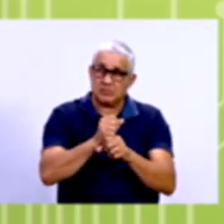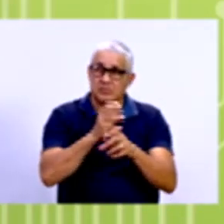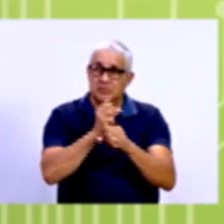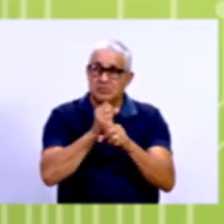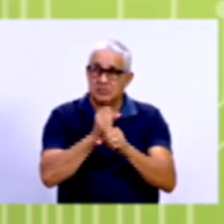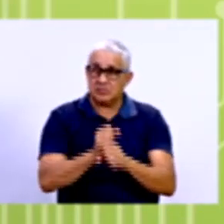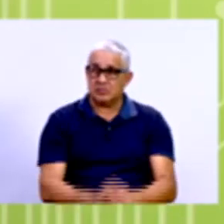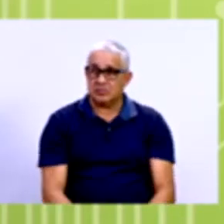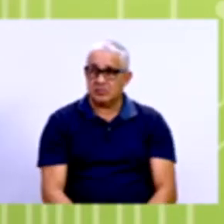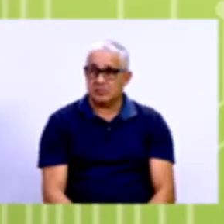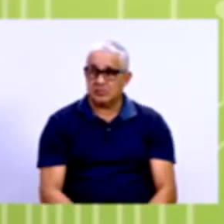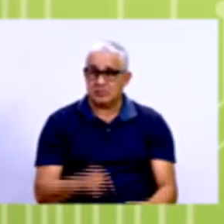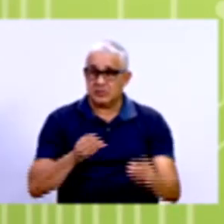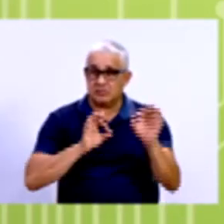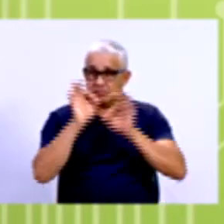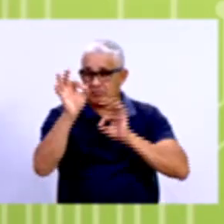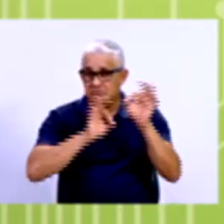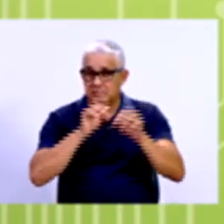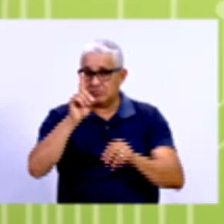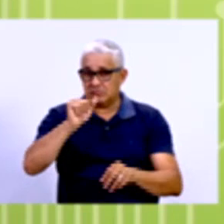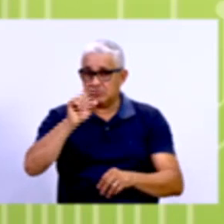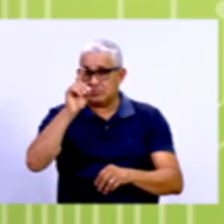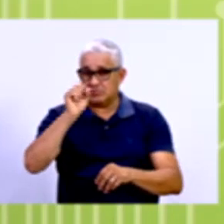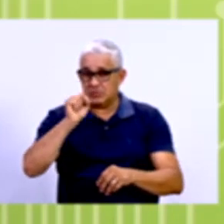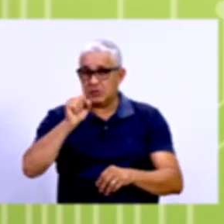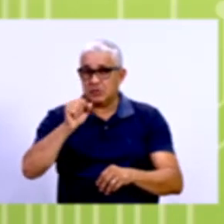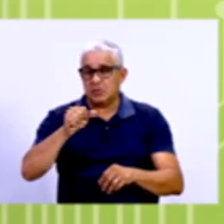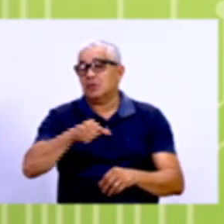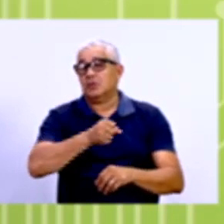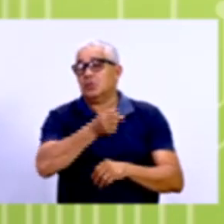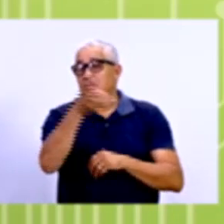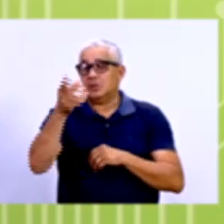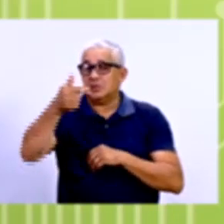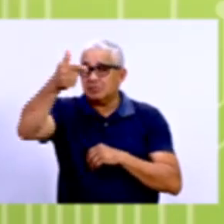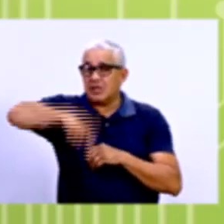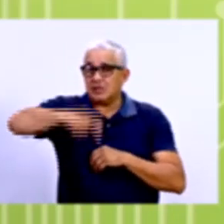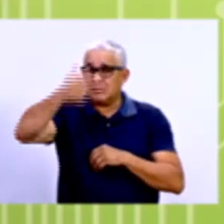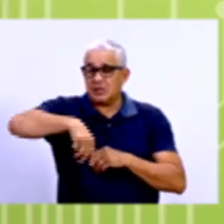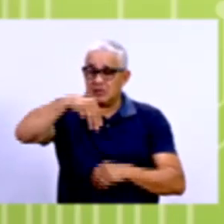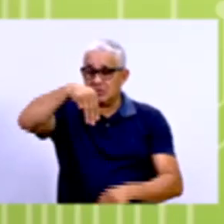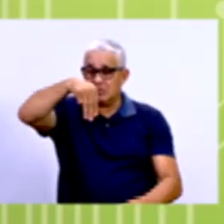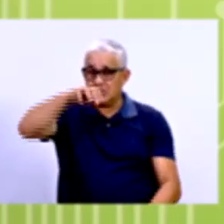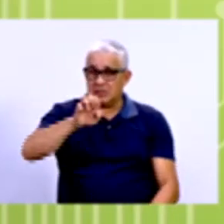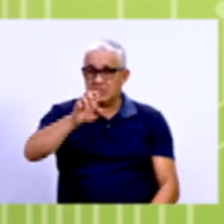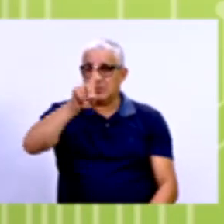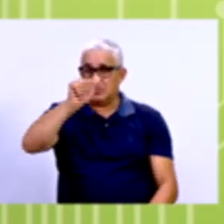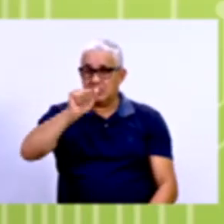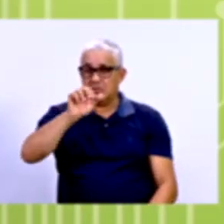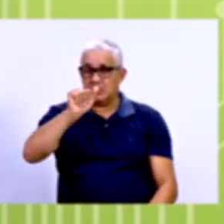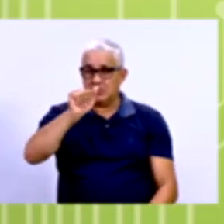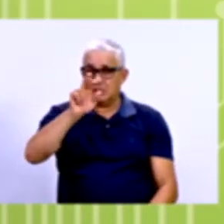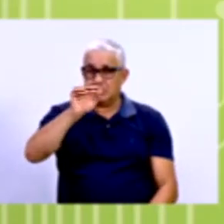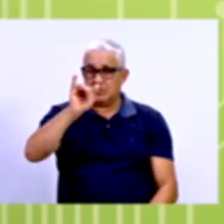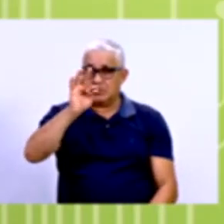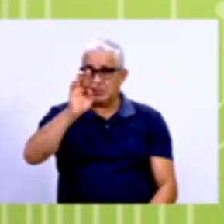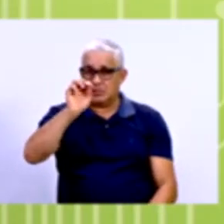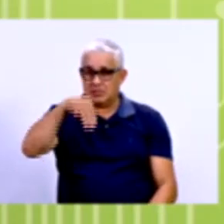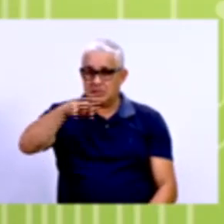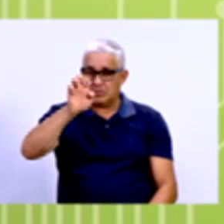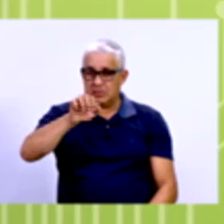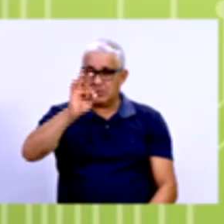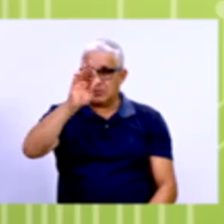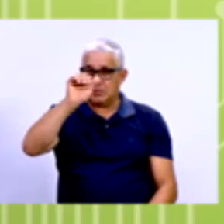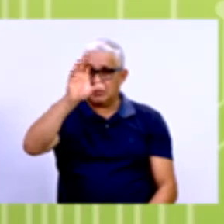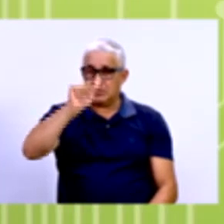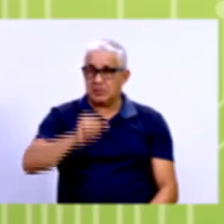precisa organizar os dados para ver qual o número que mais se repete. E no caso da média aritmética, a gente não precisa fazer isso, porque